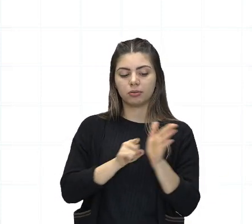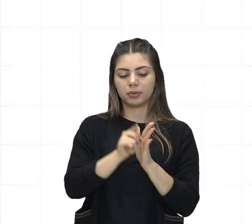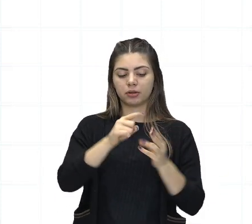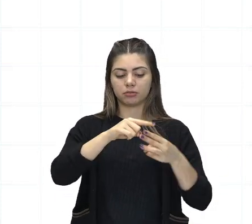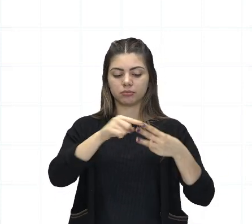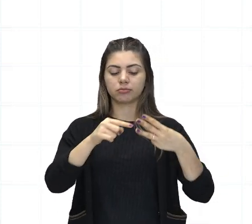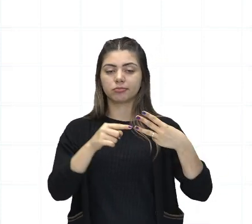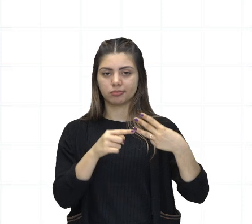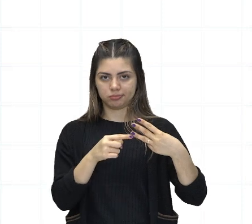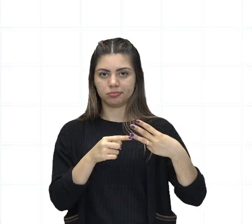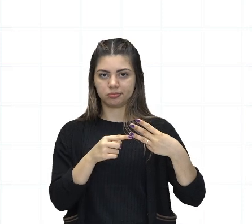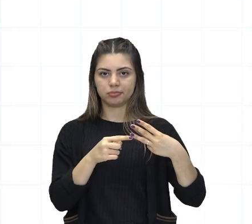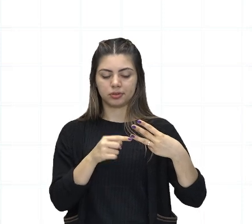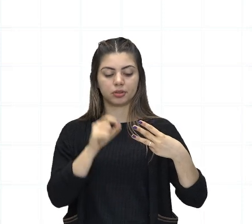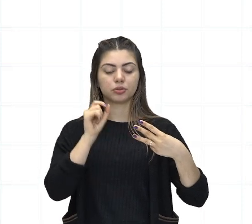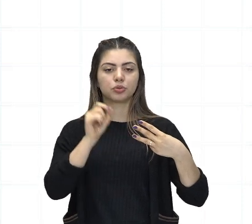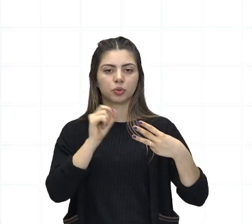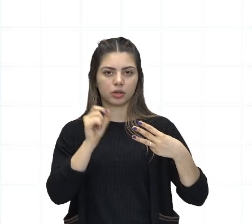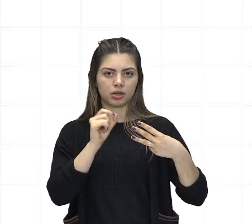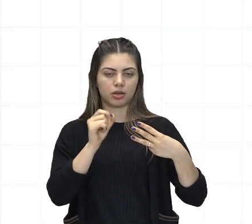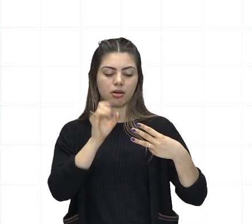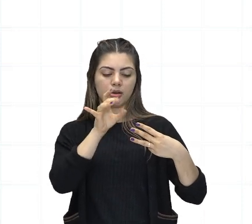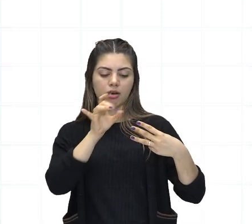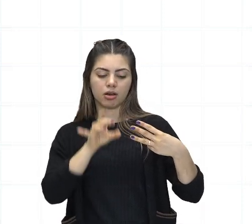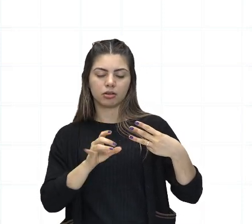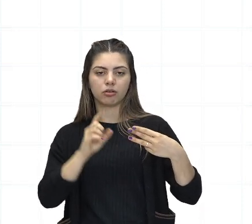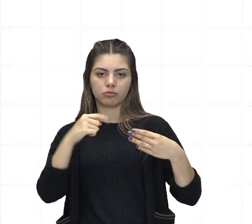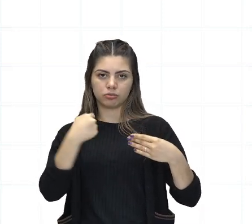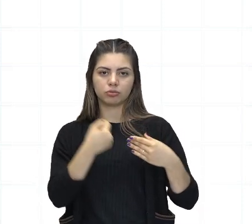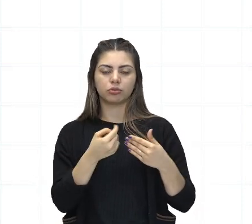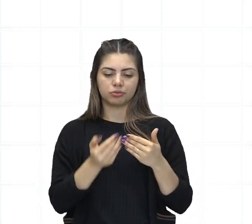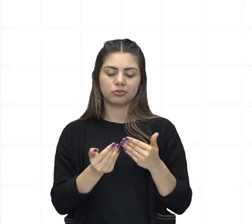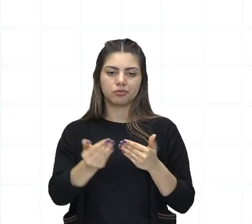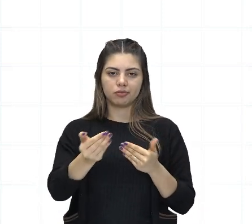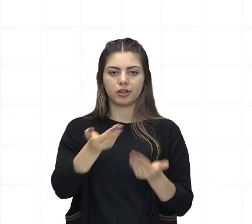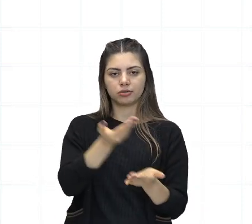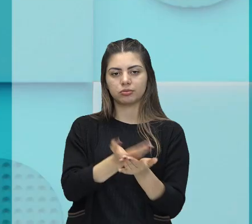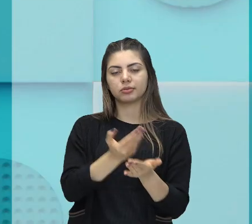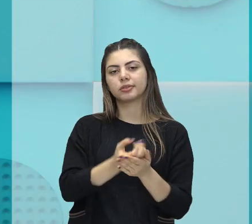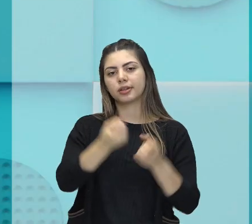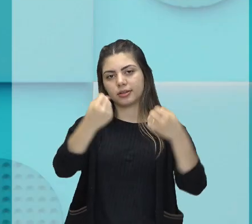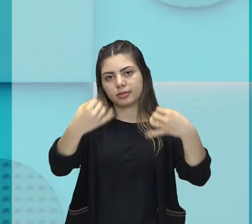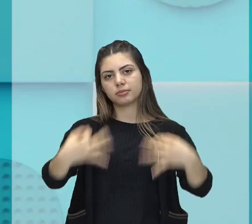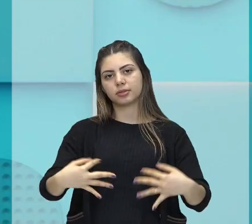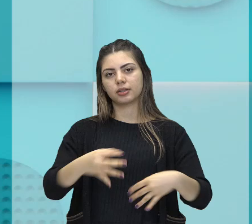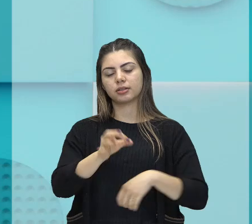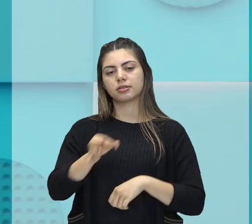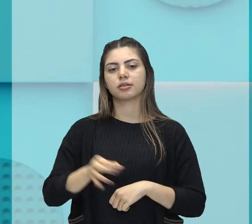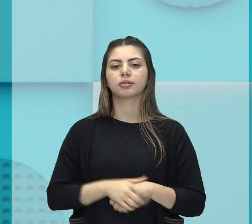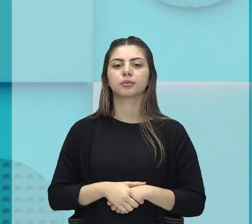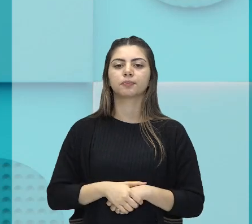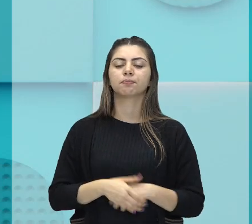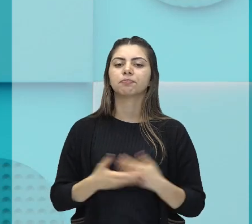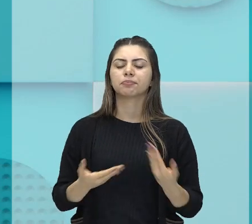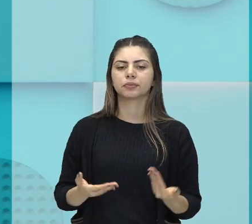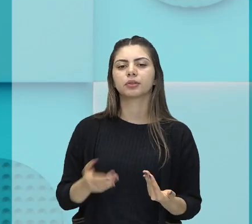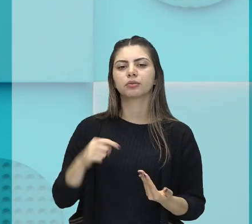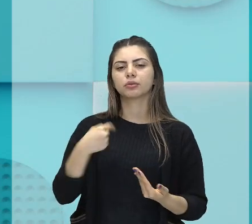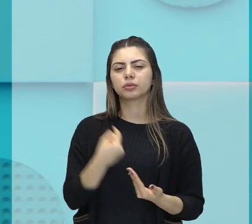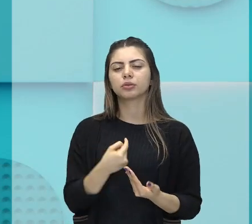3 argumentos, nós vamos desenvolver a aula de hoje, trabalhando